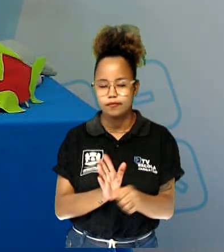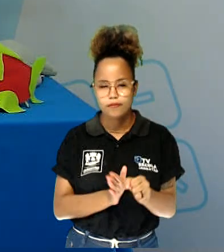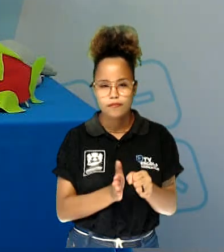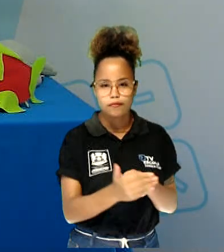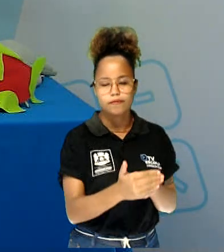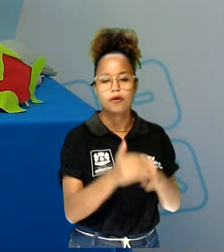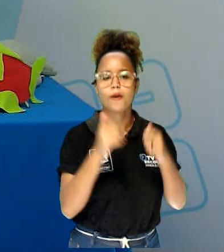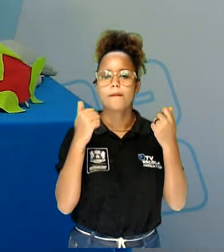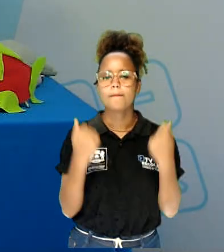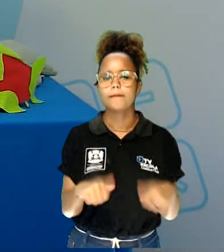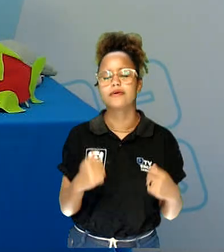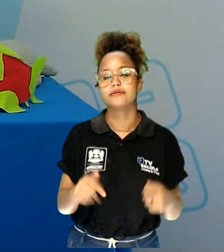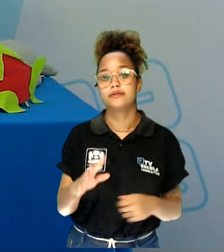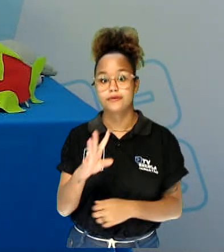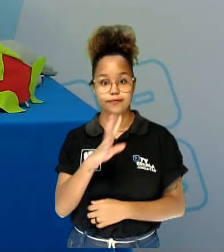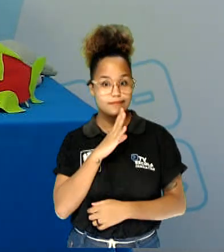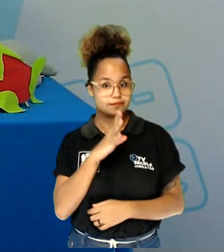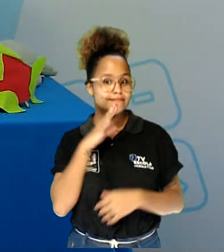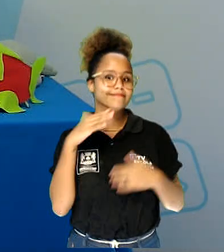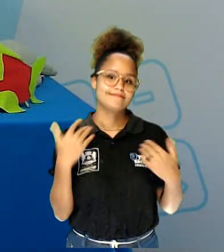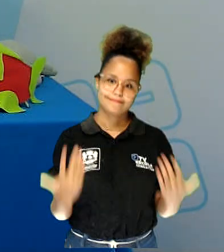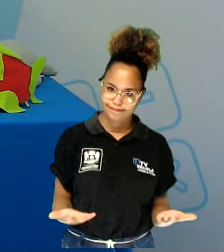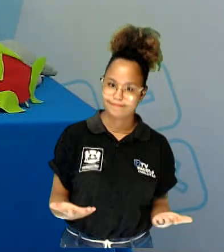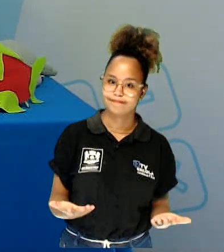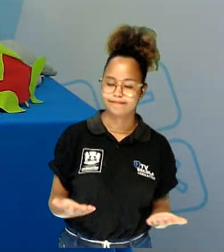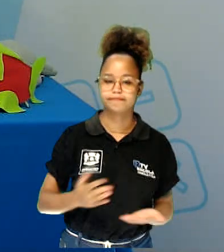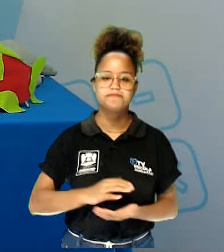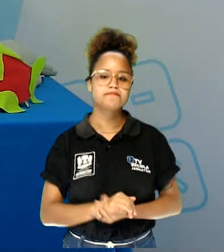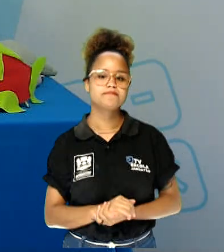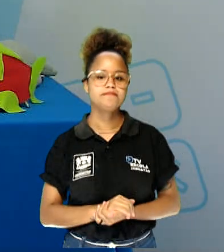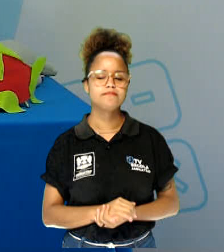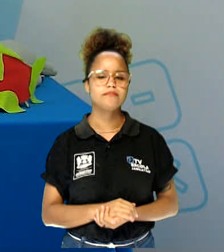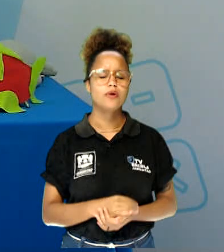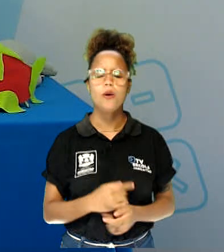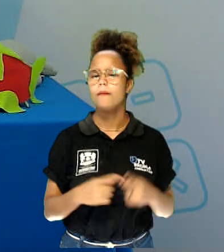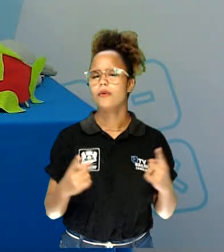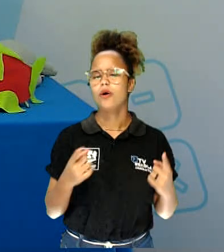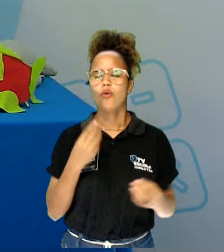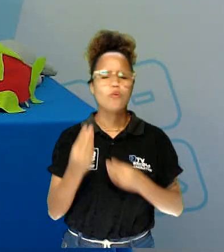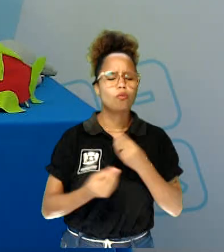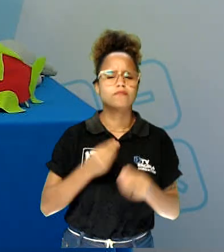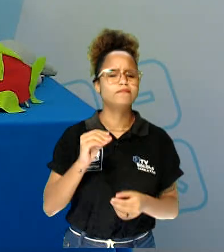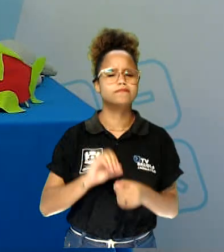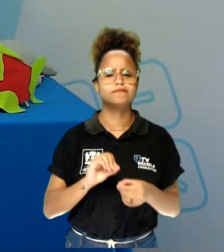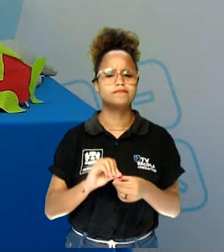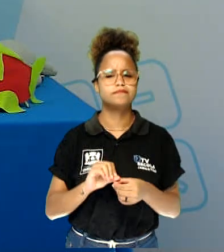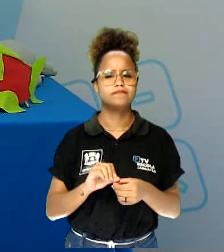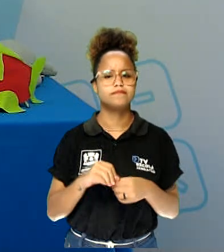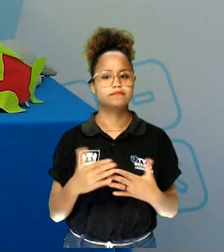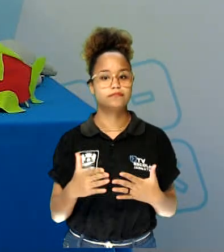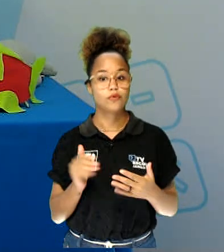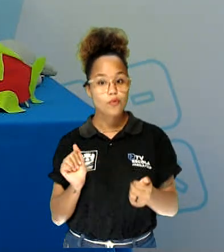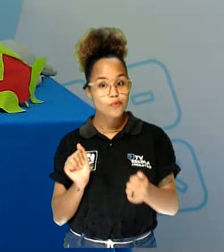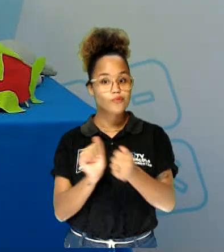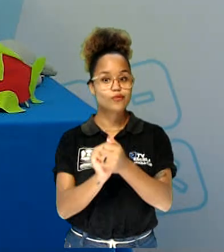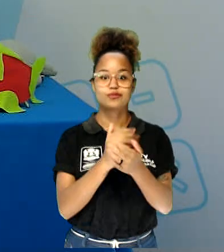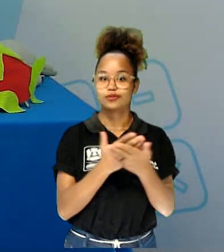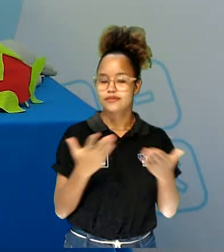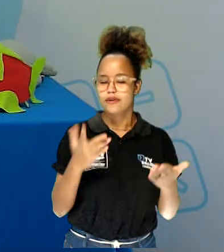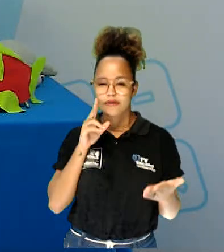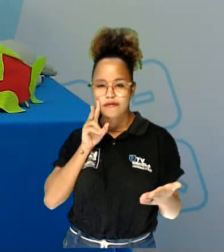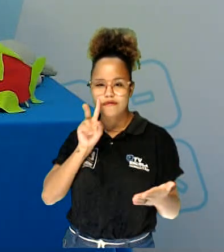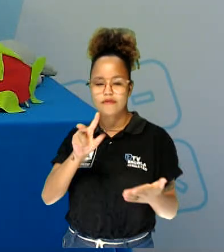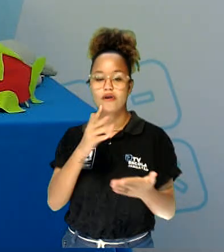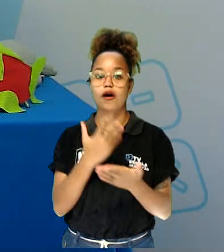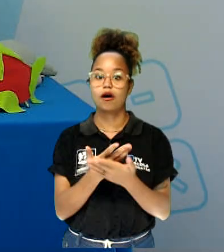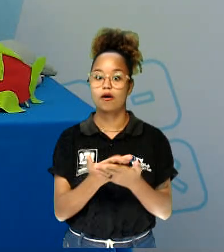defender, a gente precisa conhecer, não é verdade? Mas, professora Geisa, como é que a gente faz isso? Fica com a gente, assiste a nossa